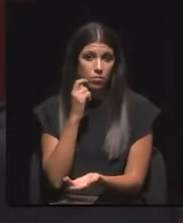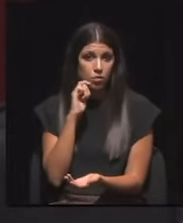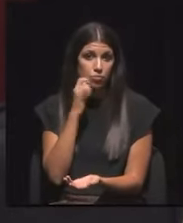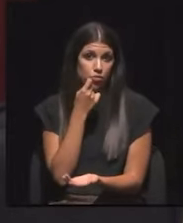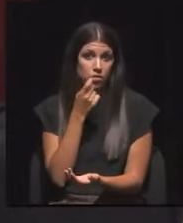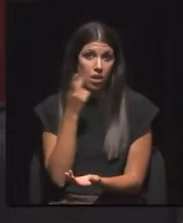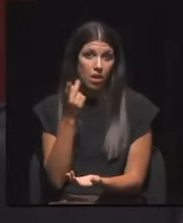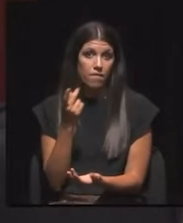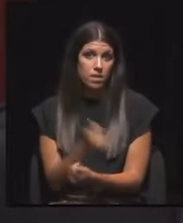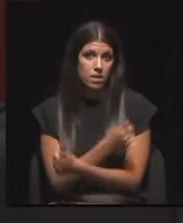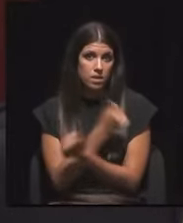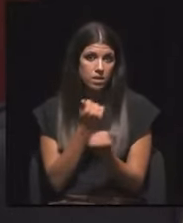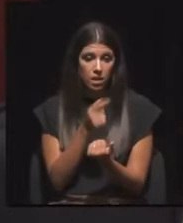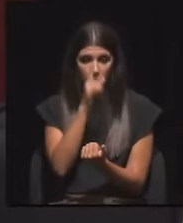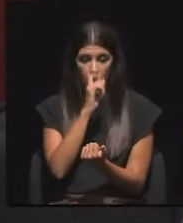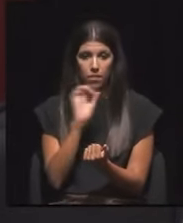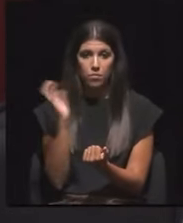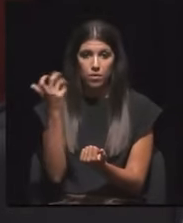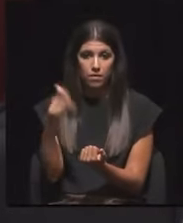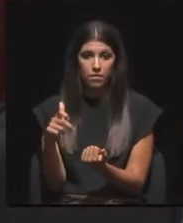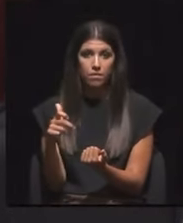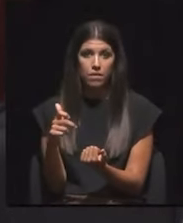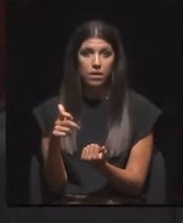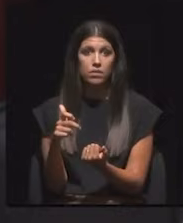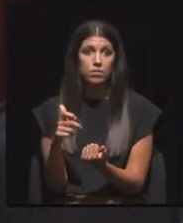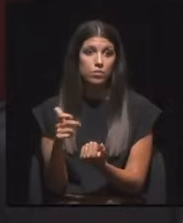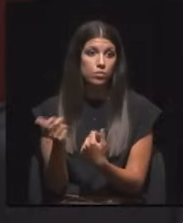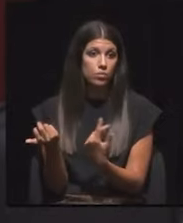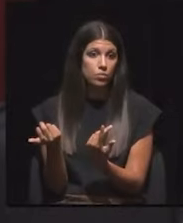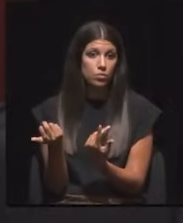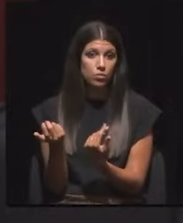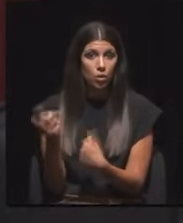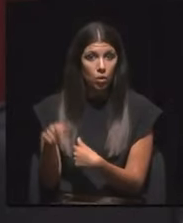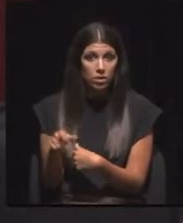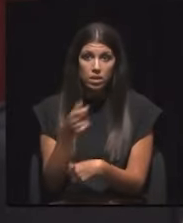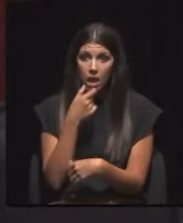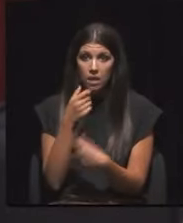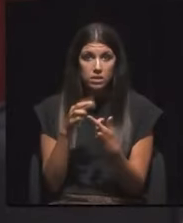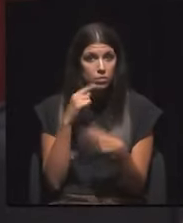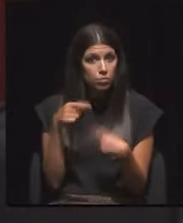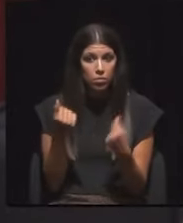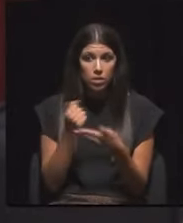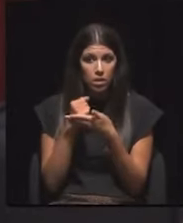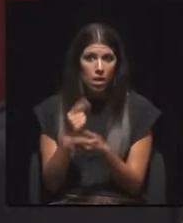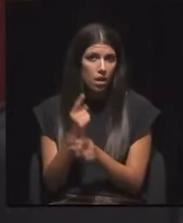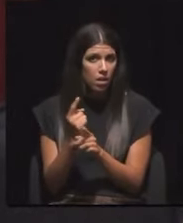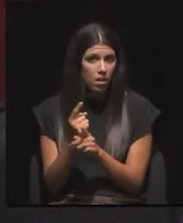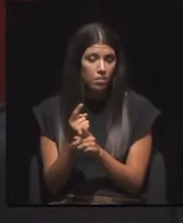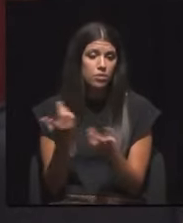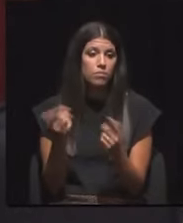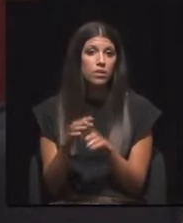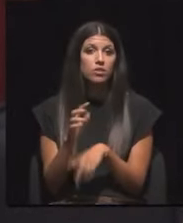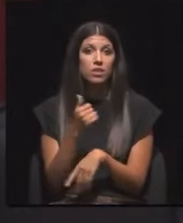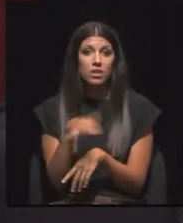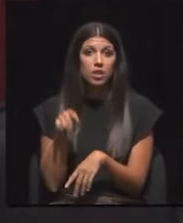cidade. E lembro que são eventos que aconteceriam na cidade mesmo sem estes apoios públicos. Neste caso, a Câmara Municipal de Lisboa está a abdicar de